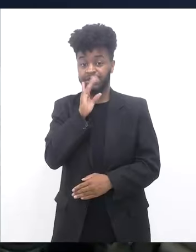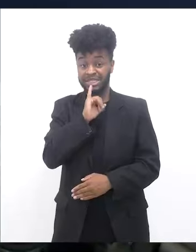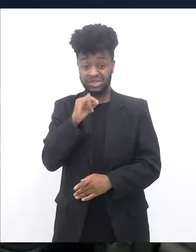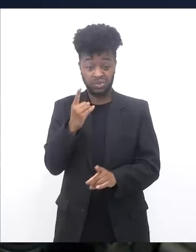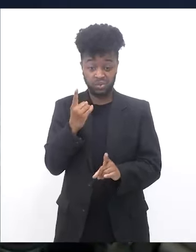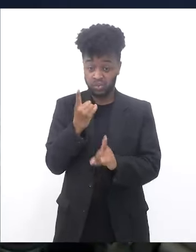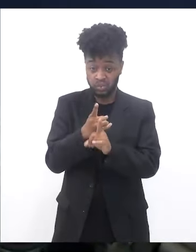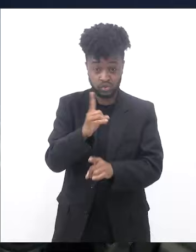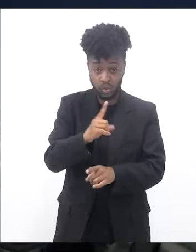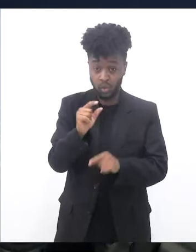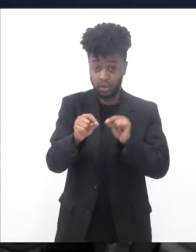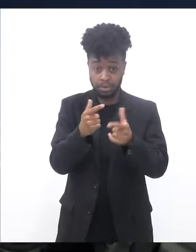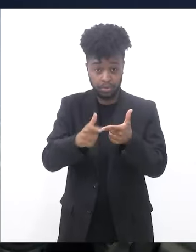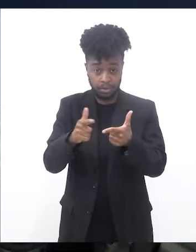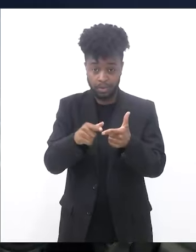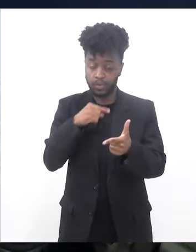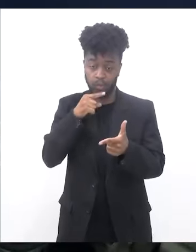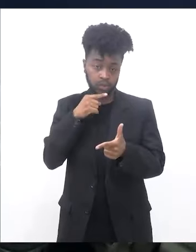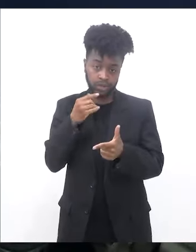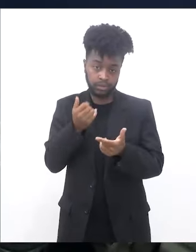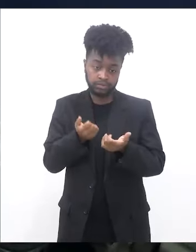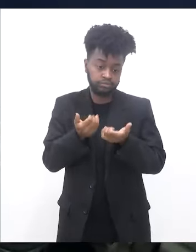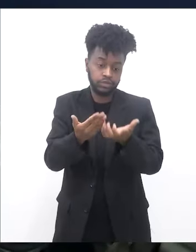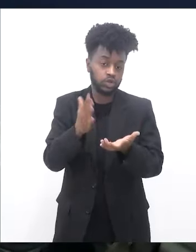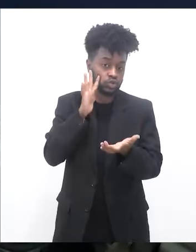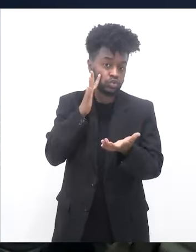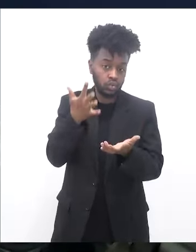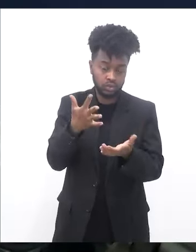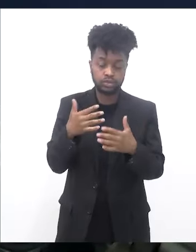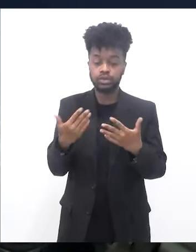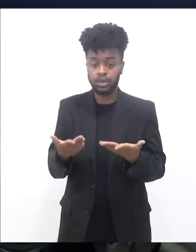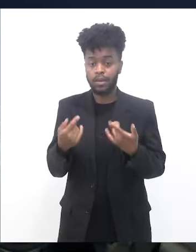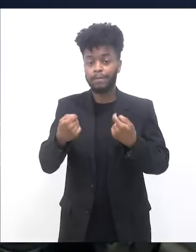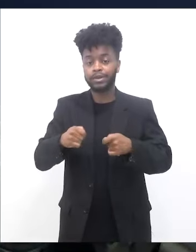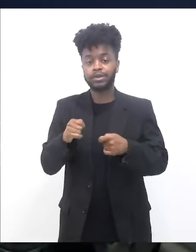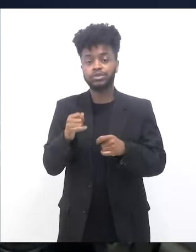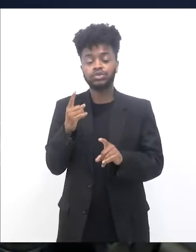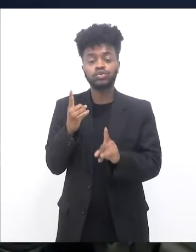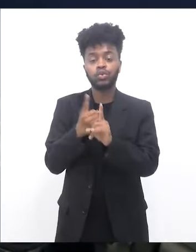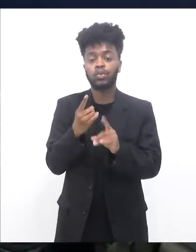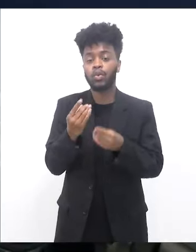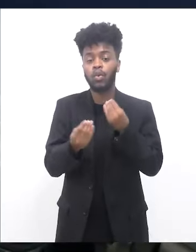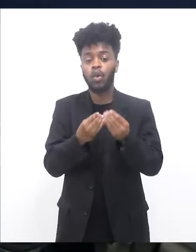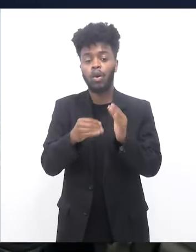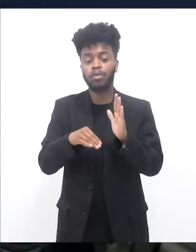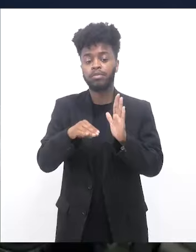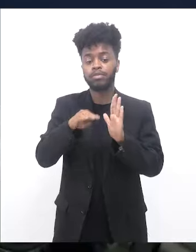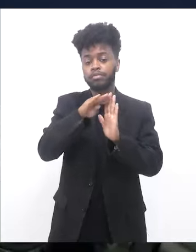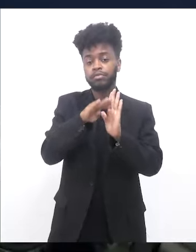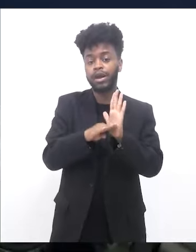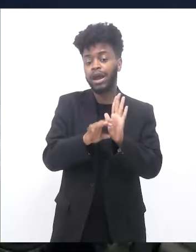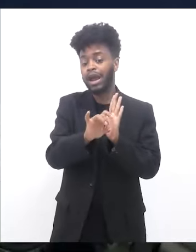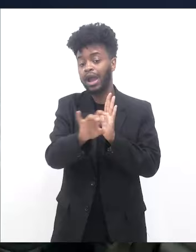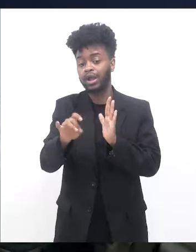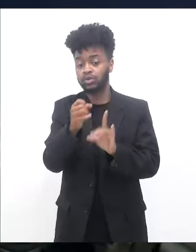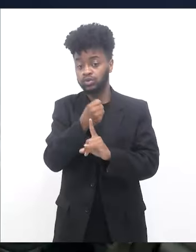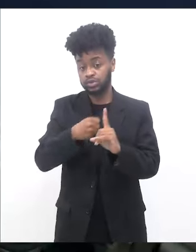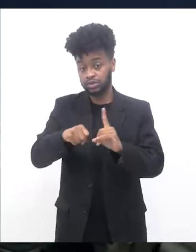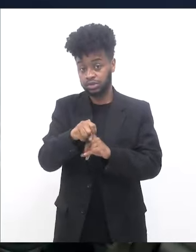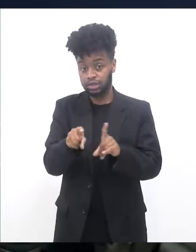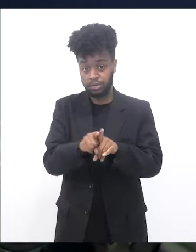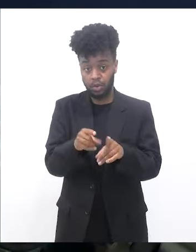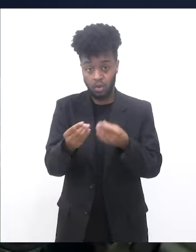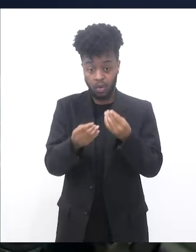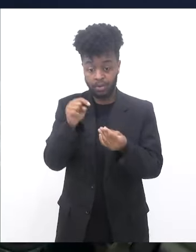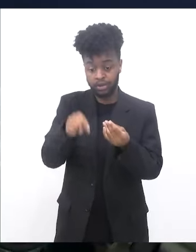a doença, a gente não aplica um remédio. Então, a gente tem que identificar em que nível que estão essas sociedades, né? Em como está a sociedade.